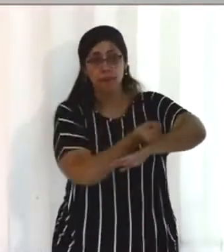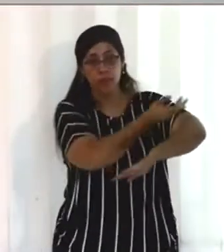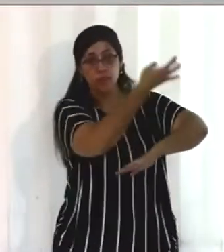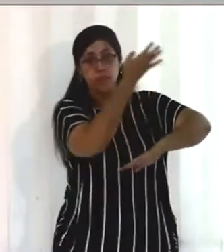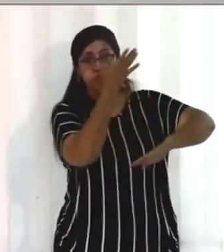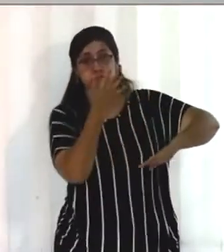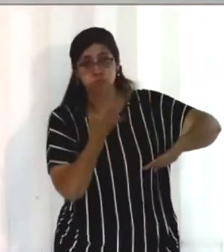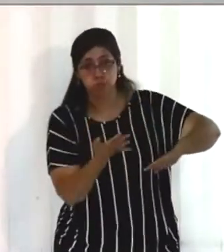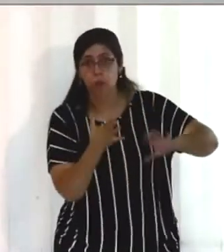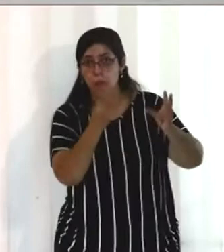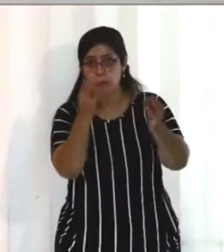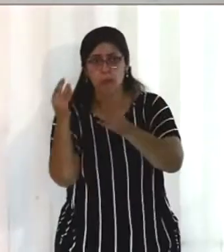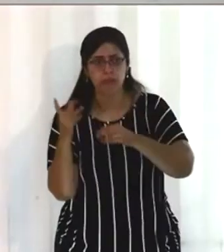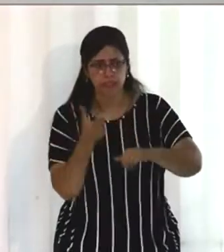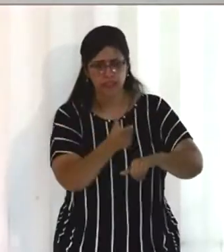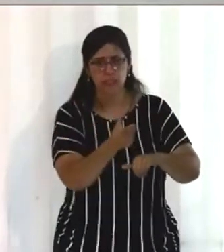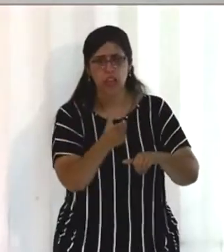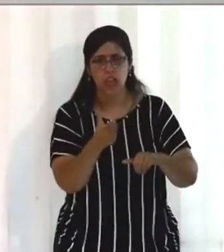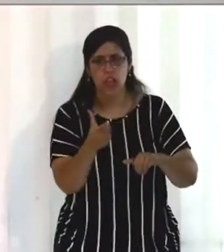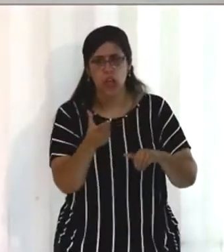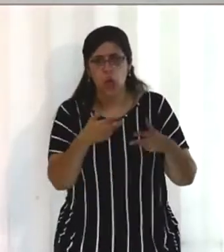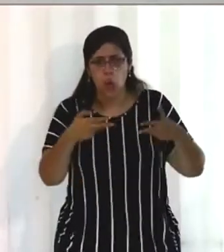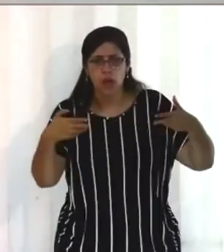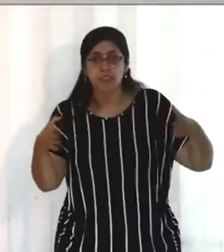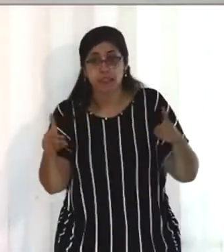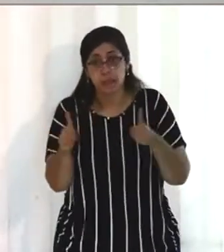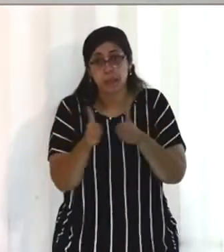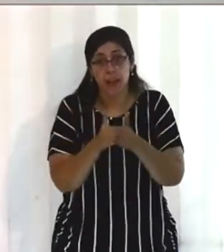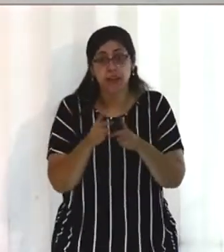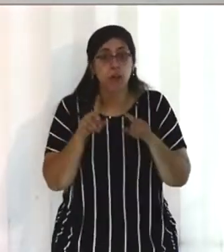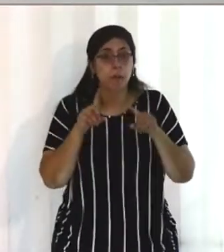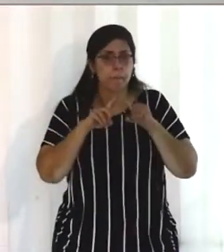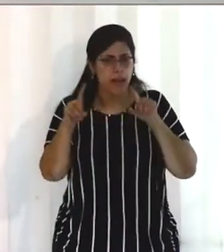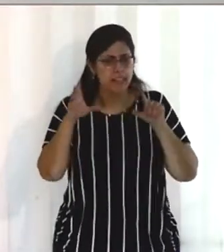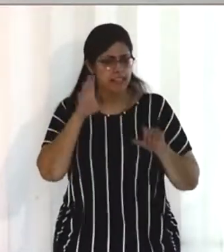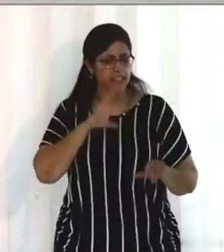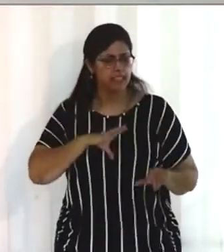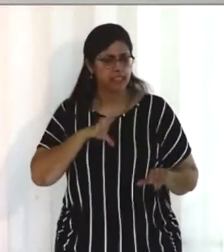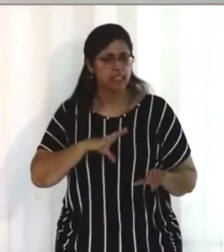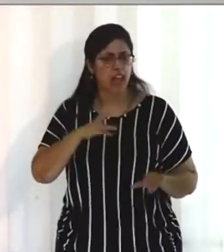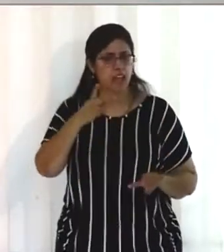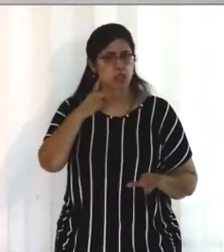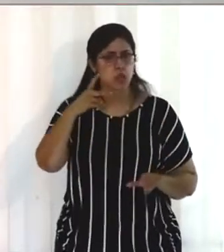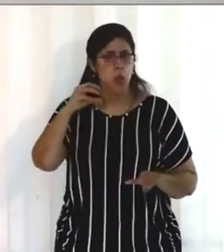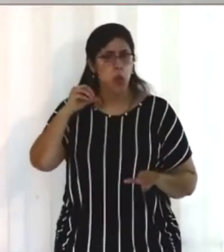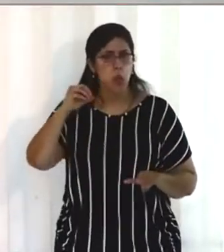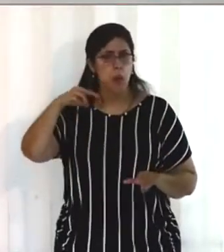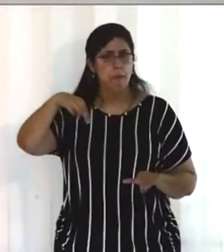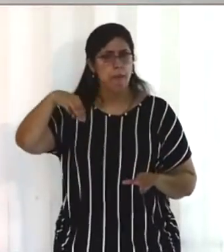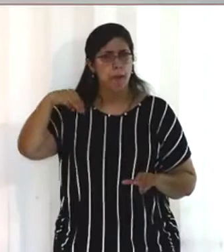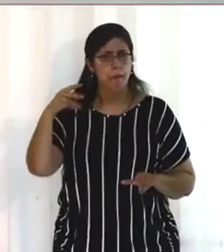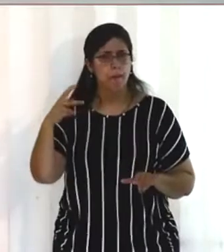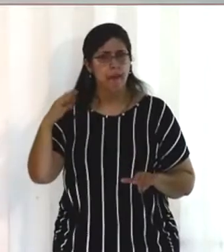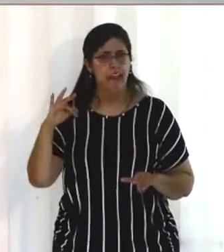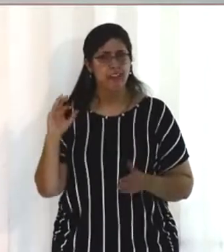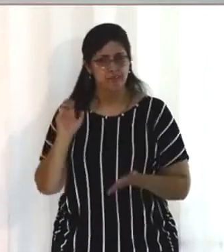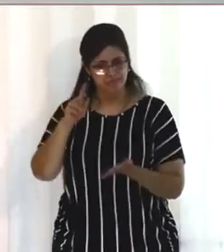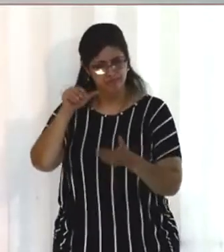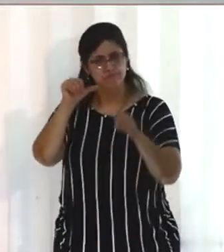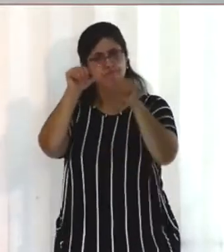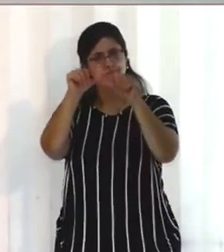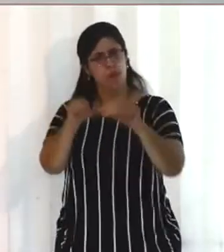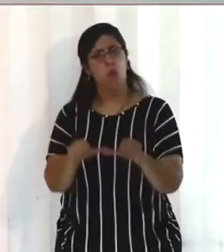redor. Mas ainda assim Pompeia estava lá, com a sua luxúria, com o seu poder, com o